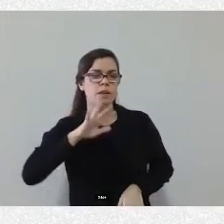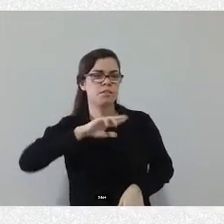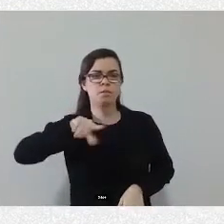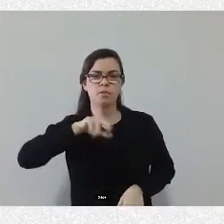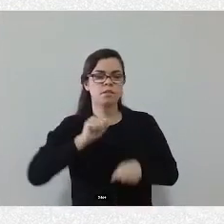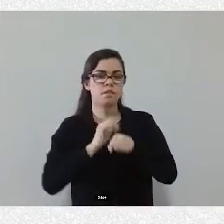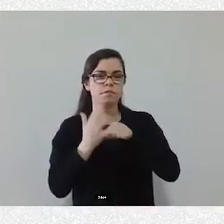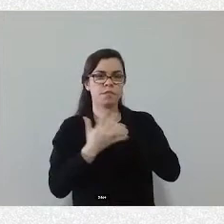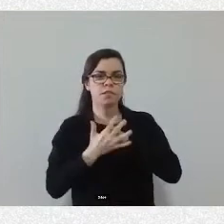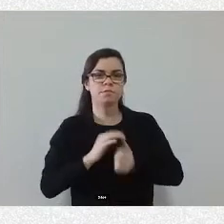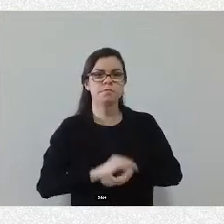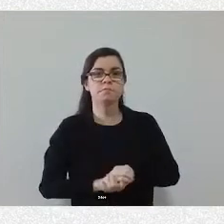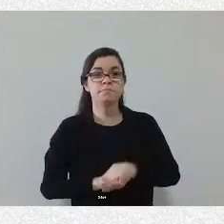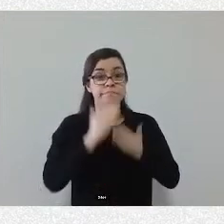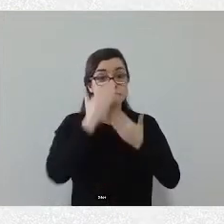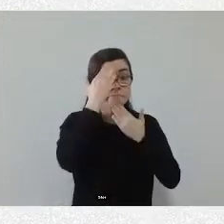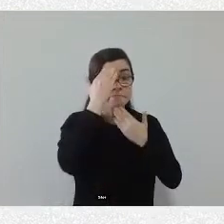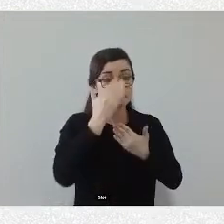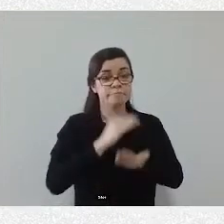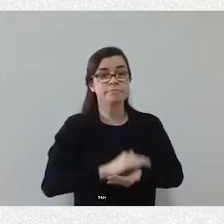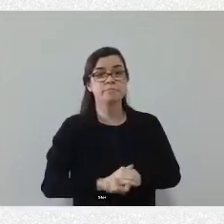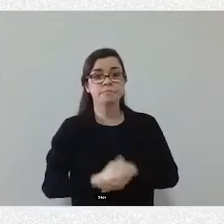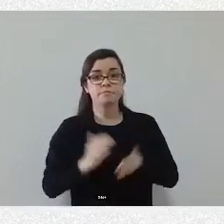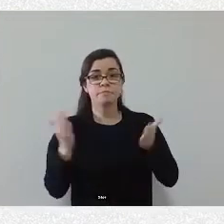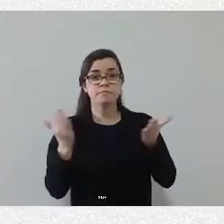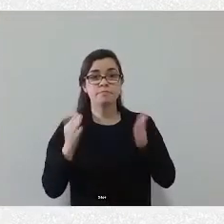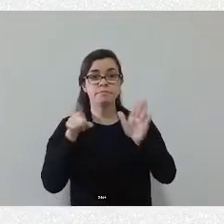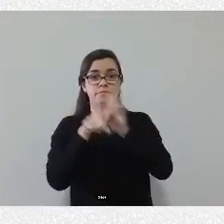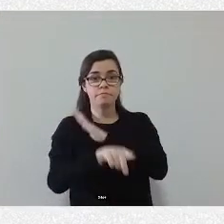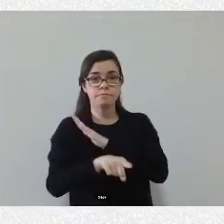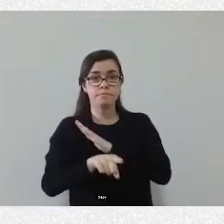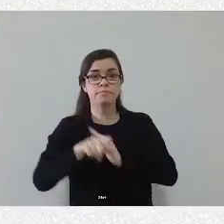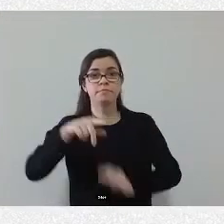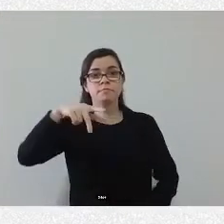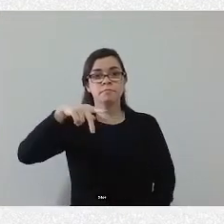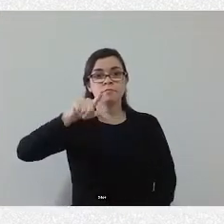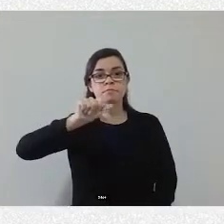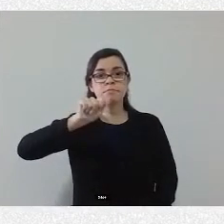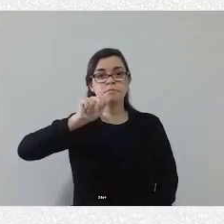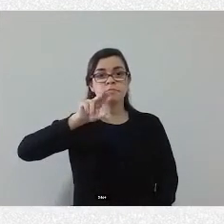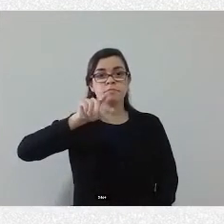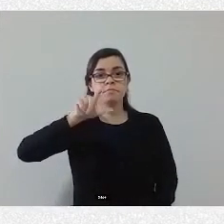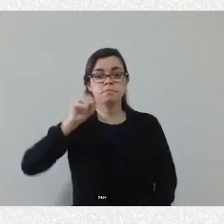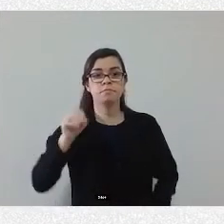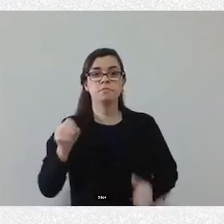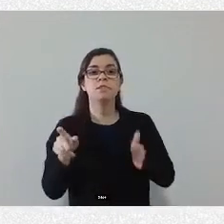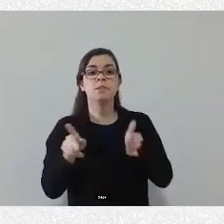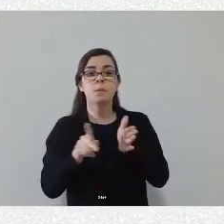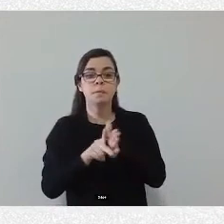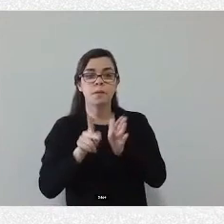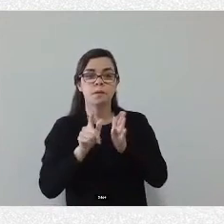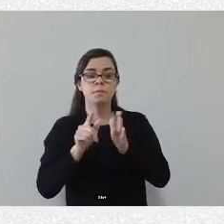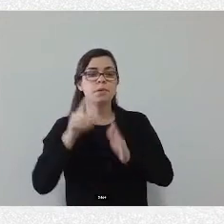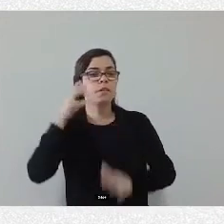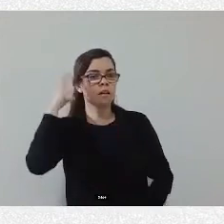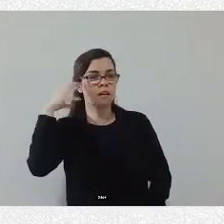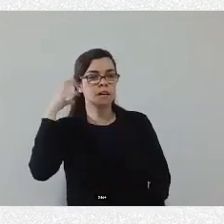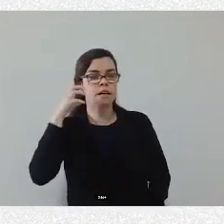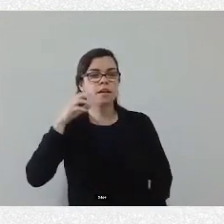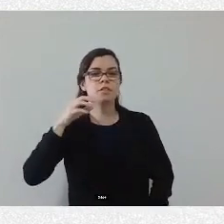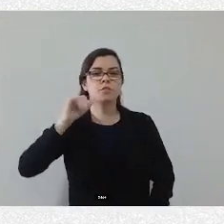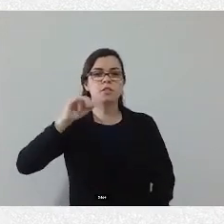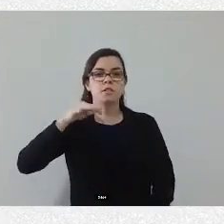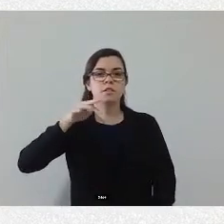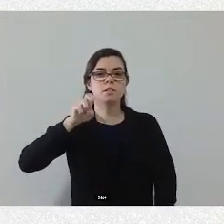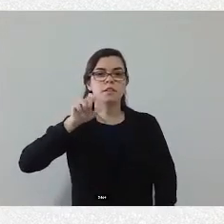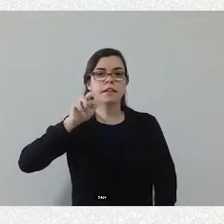Ok, obrigado. A próxima pergunta é do Paulo Weber, da Rádio Integração de Toledo. A primeira é para a doutora Cristina